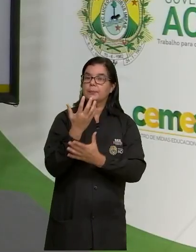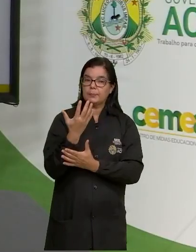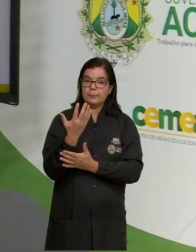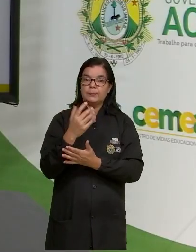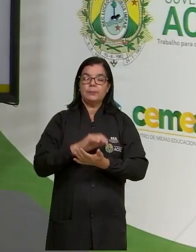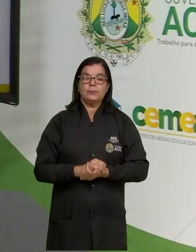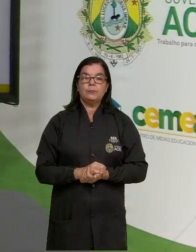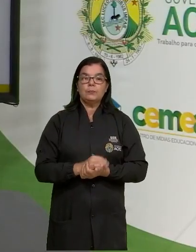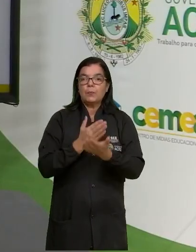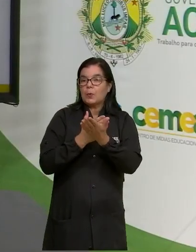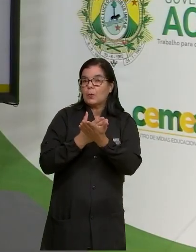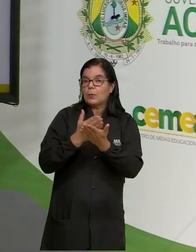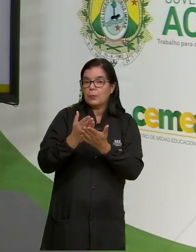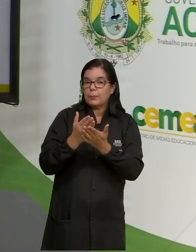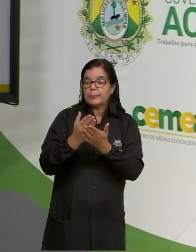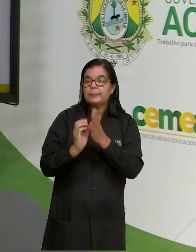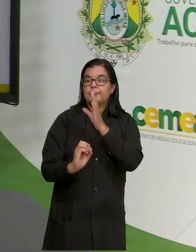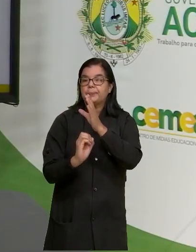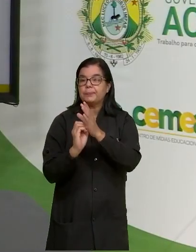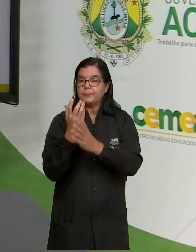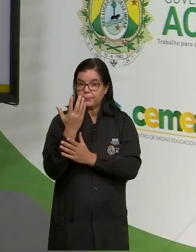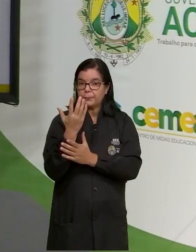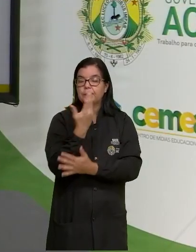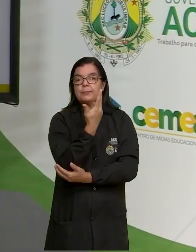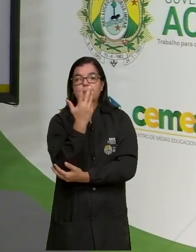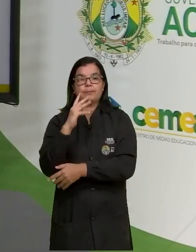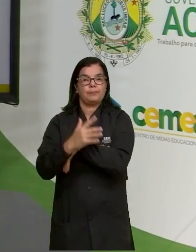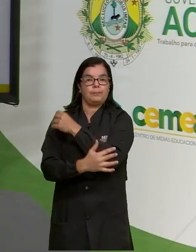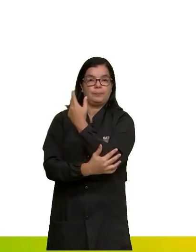natureza, o começo da natureza.